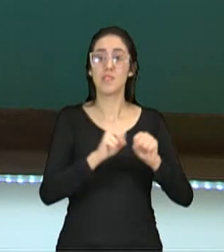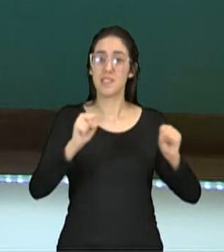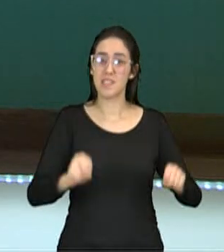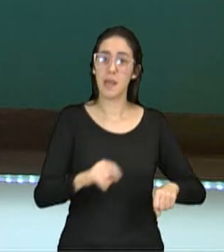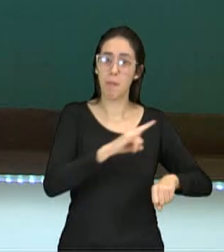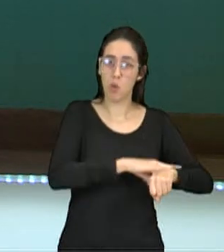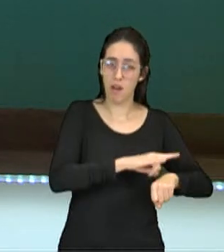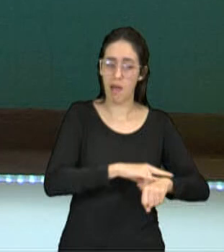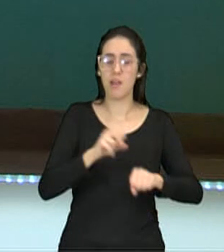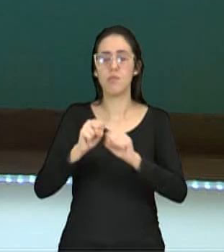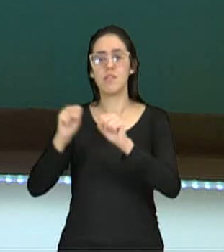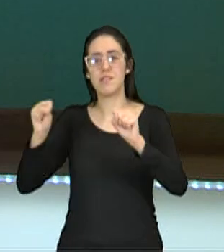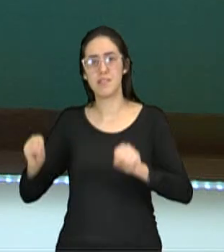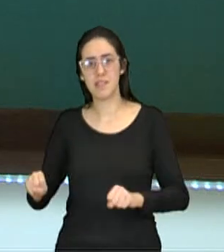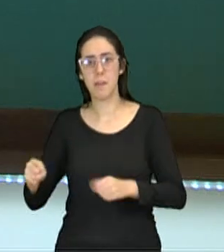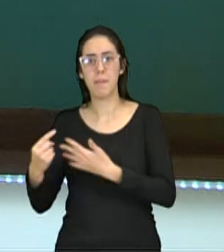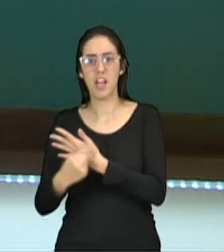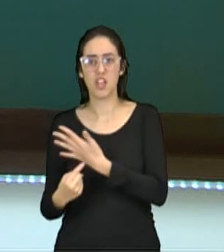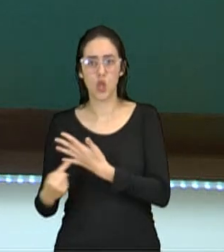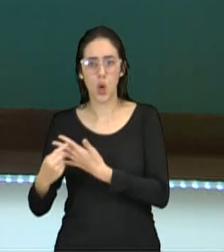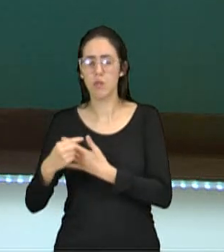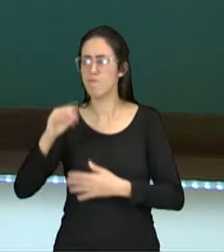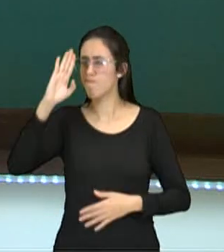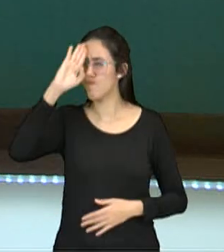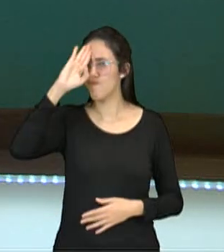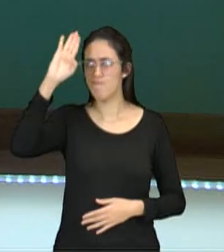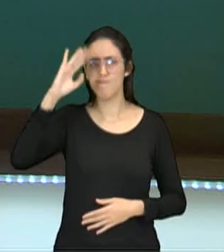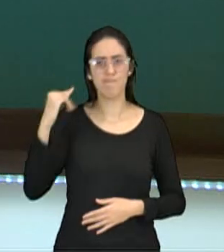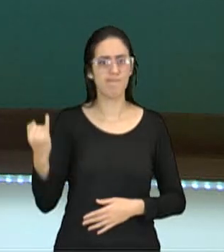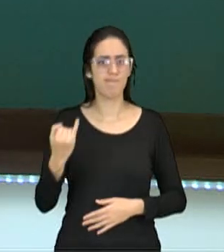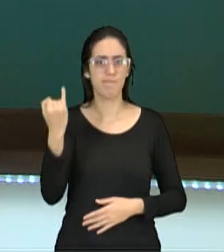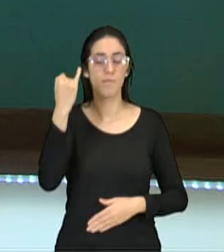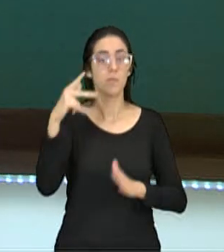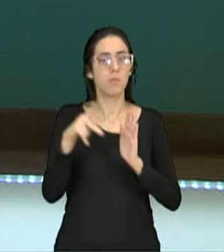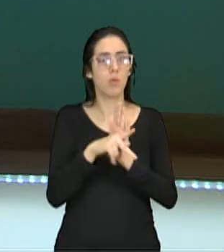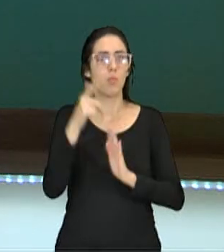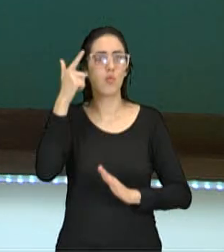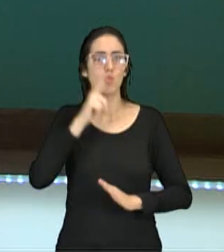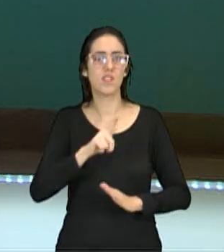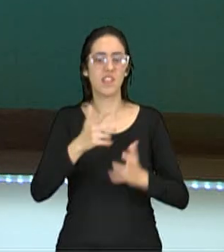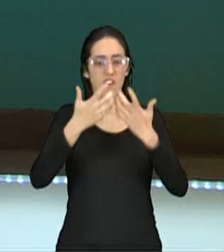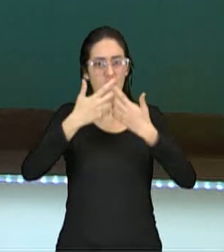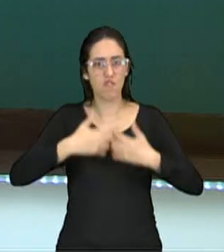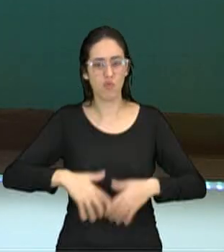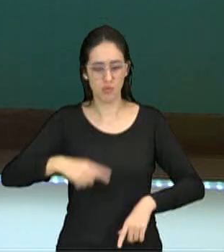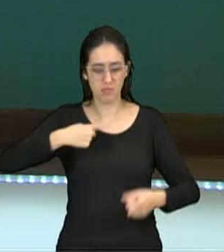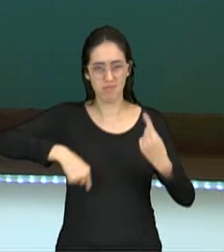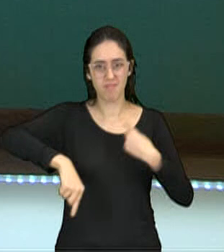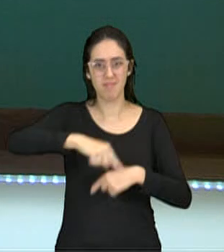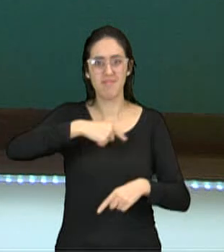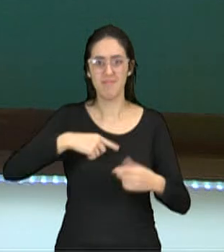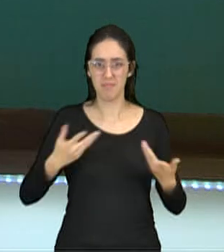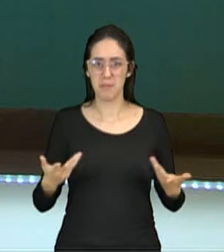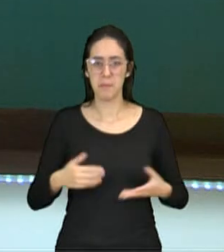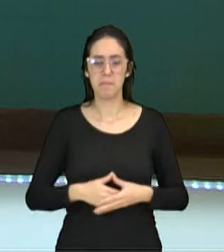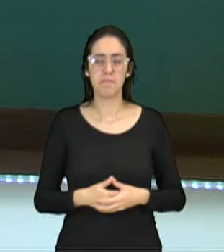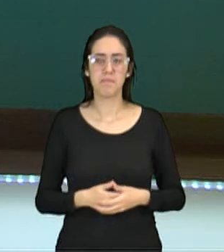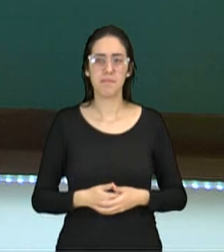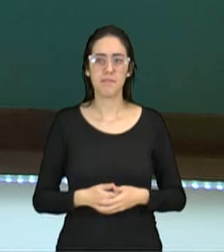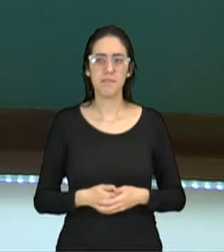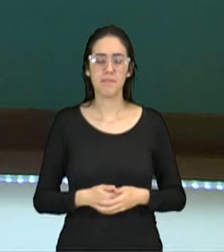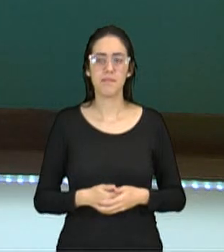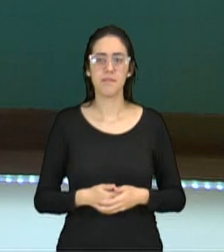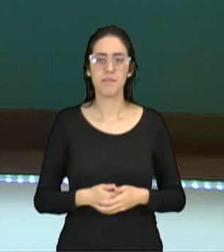e o endócrino são fundamentais para o bom funcionamento dessa máquina que é o corpo humano.